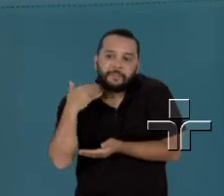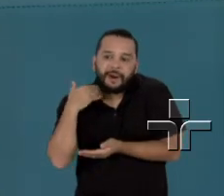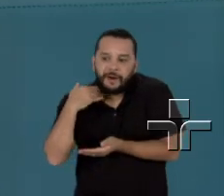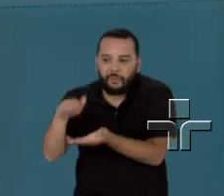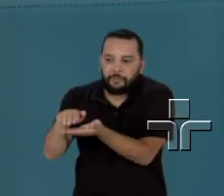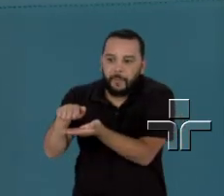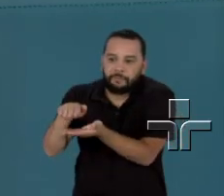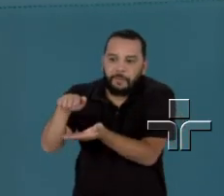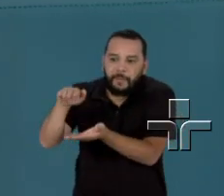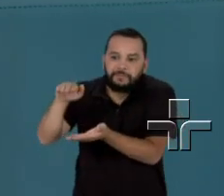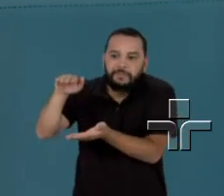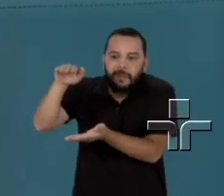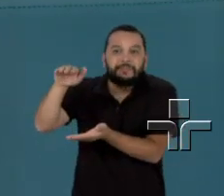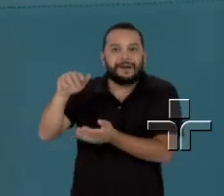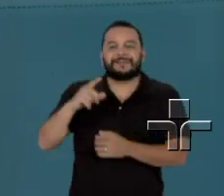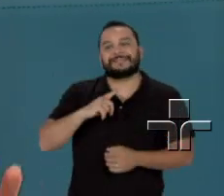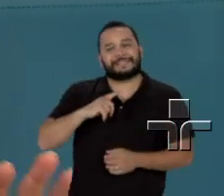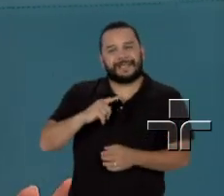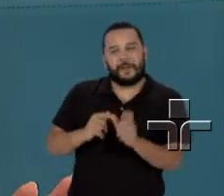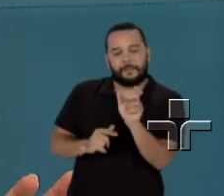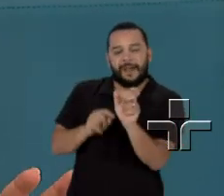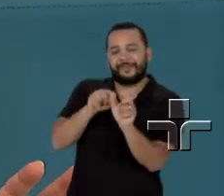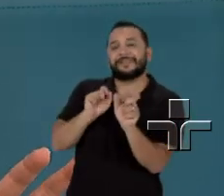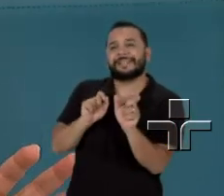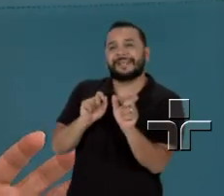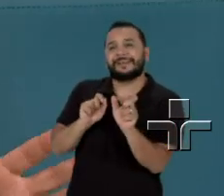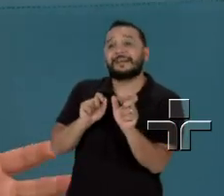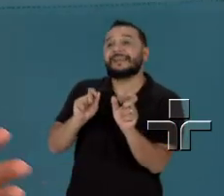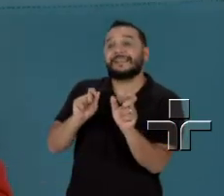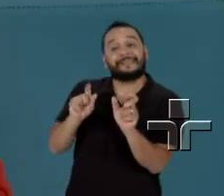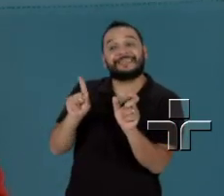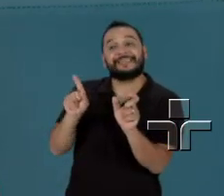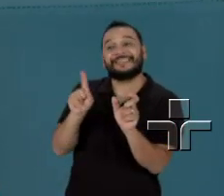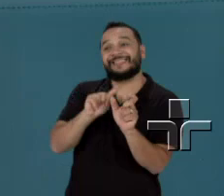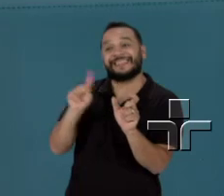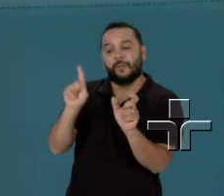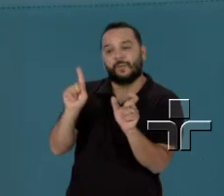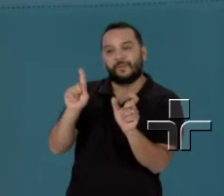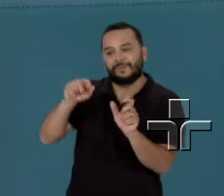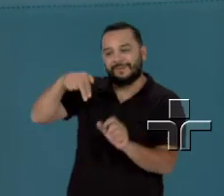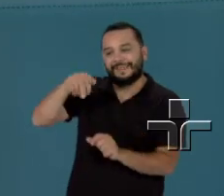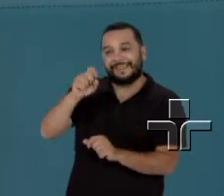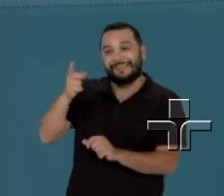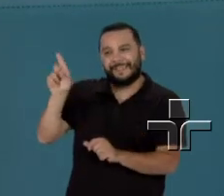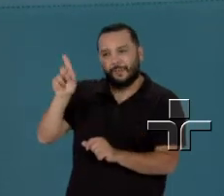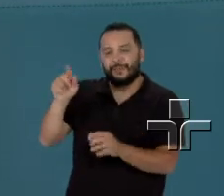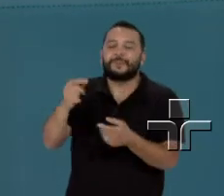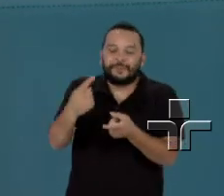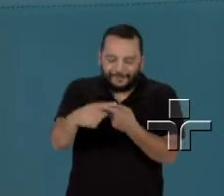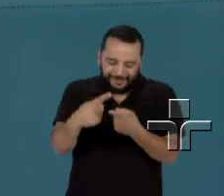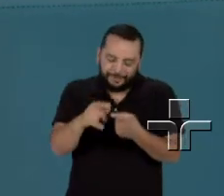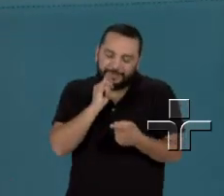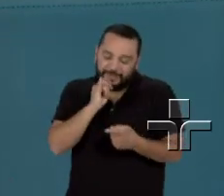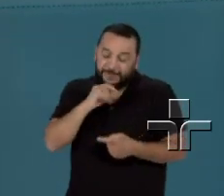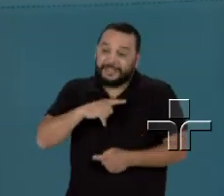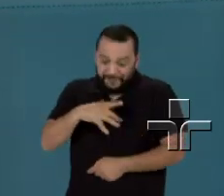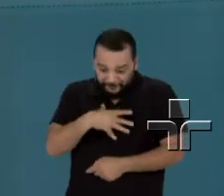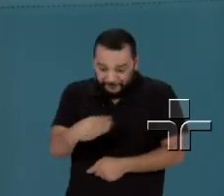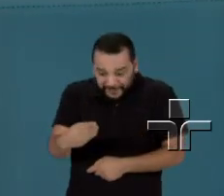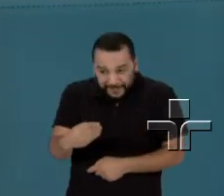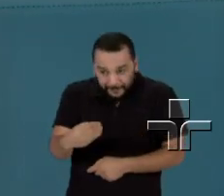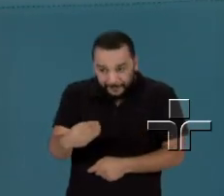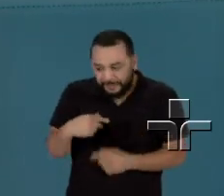palavrinha tem que aprender a falar uma palavrinha e não é principalmente para quem tem filho é muito difícil falar